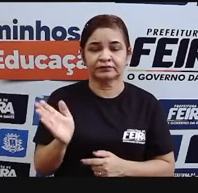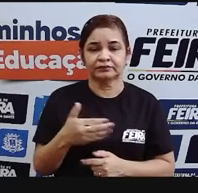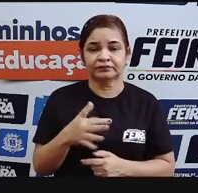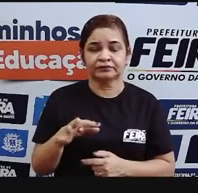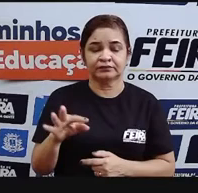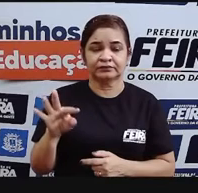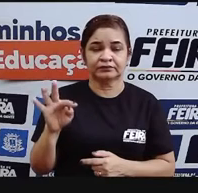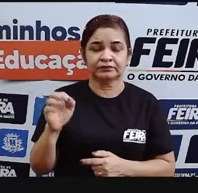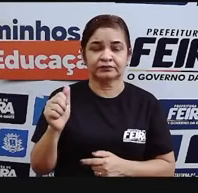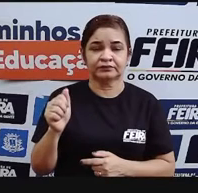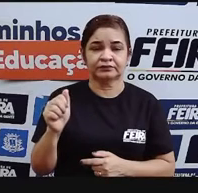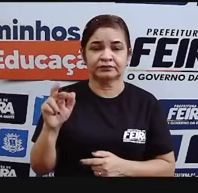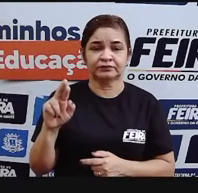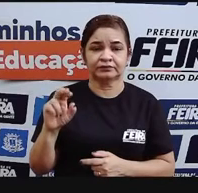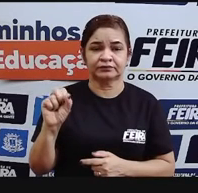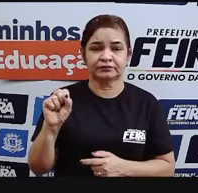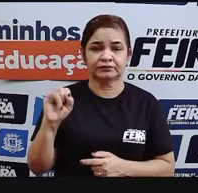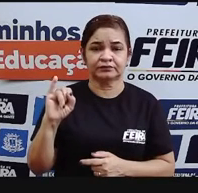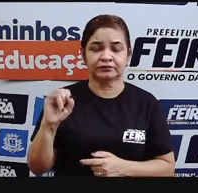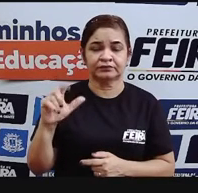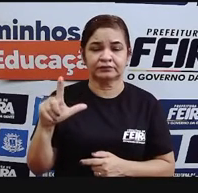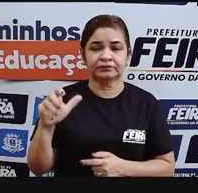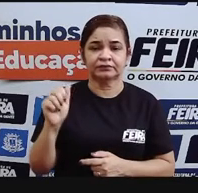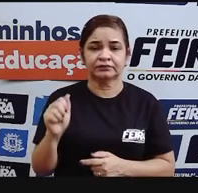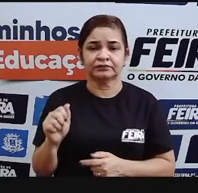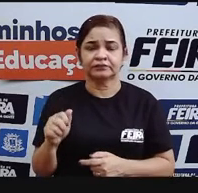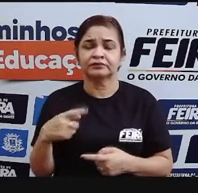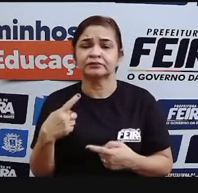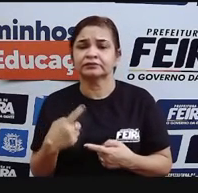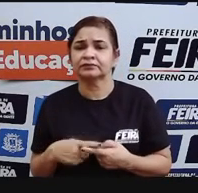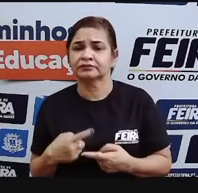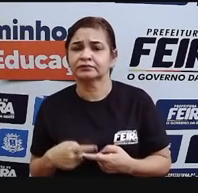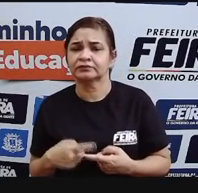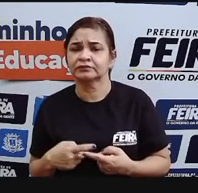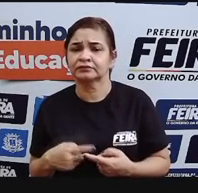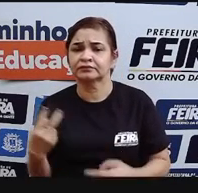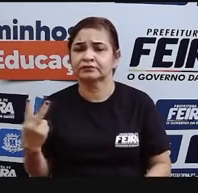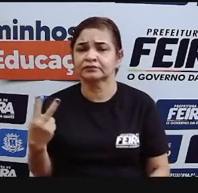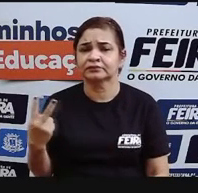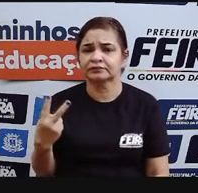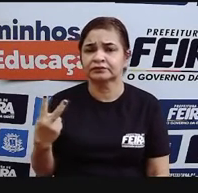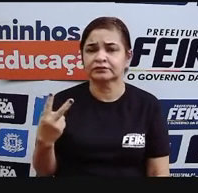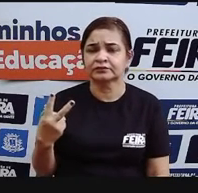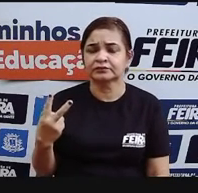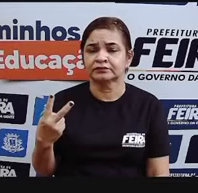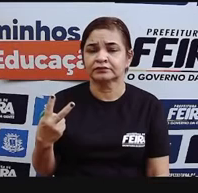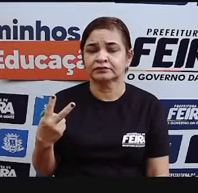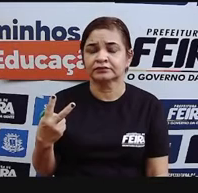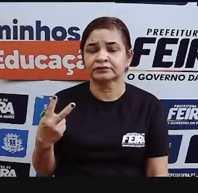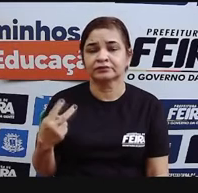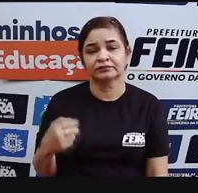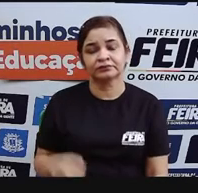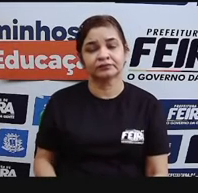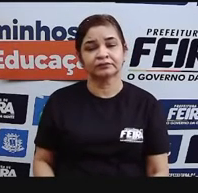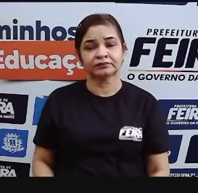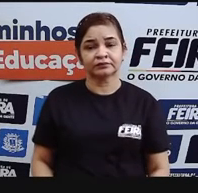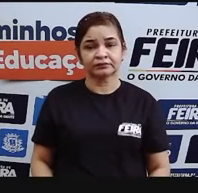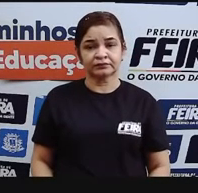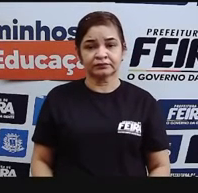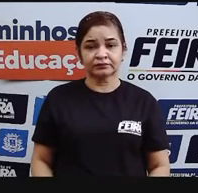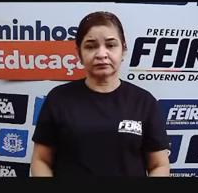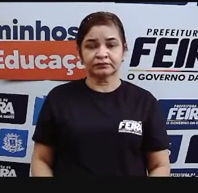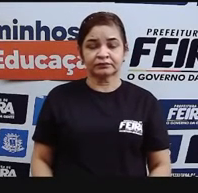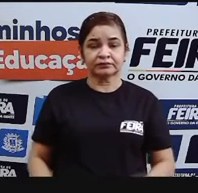Tarsila do Amaral. Por que, professora, que a senhora trouxe essas duas artistas brasileiras? Elas são